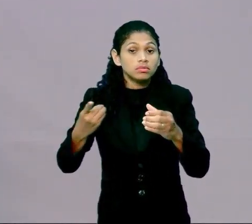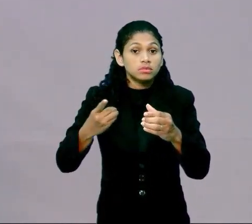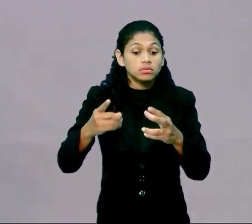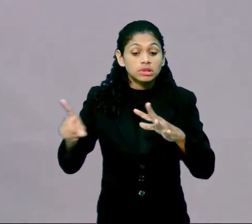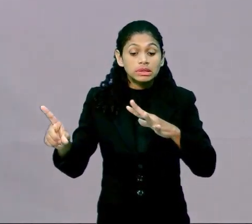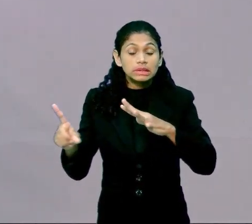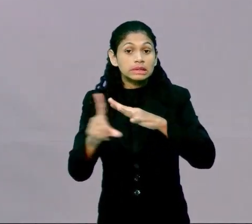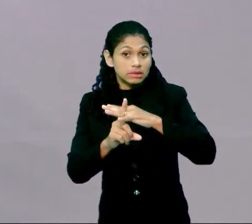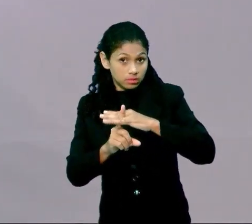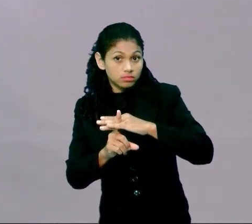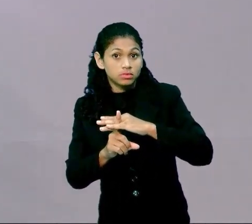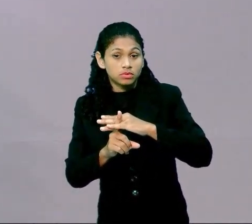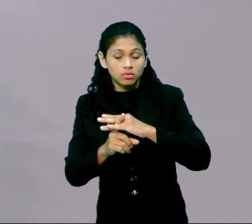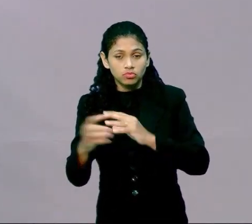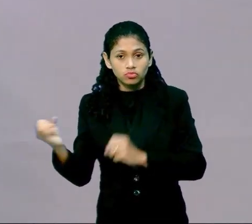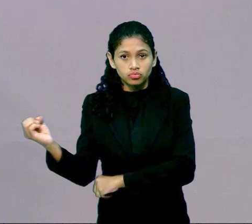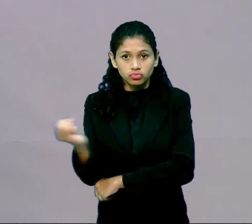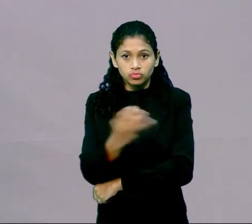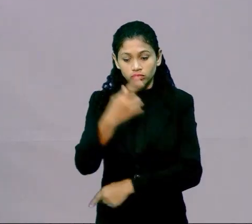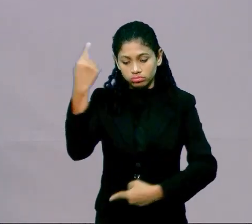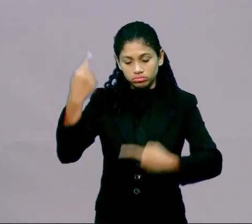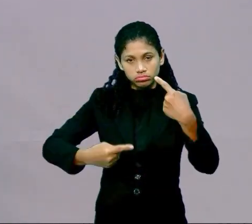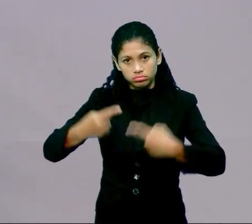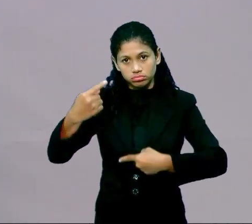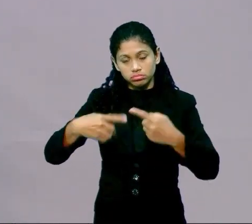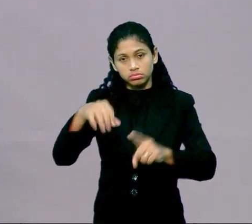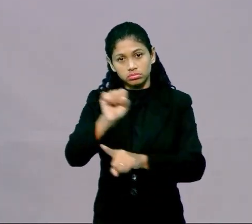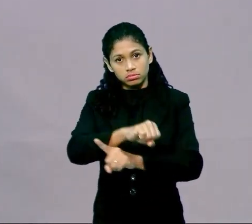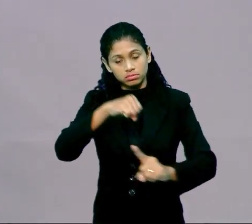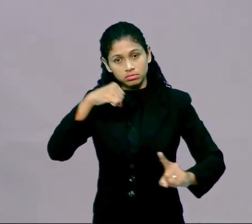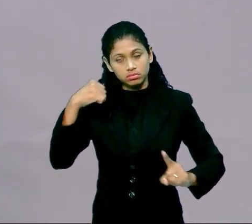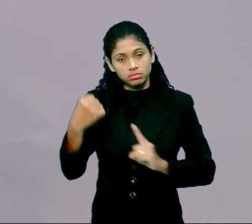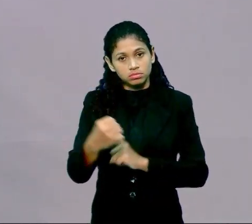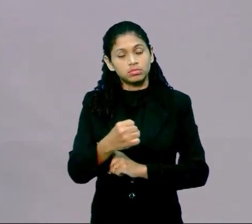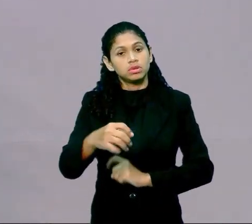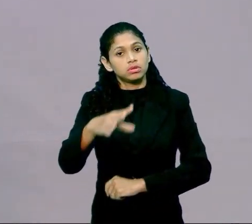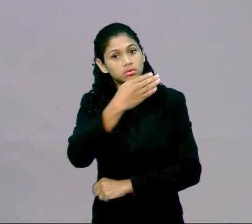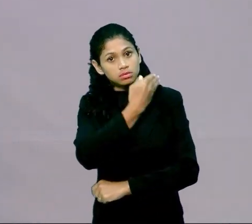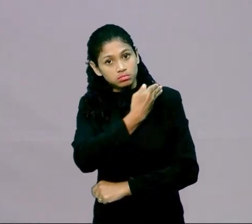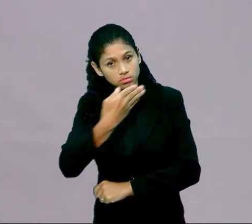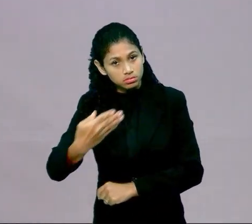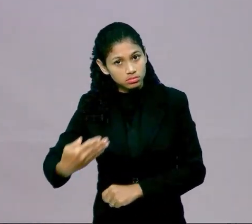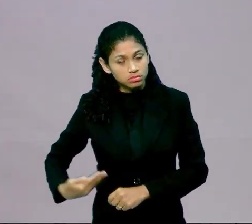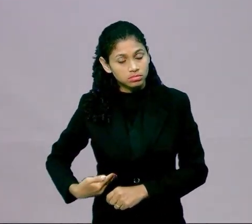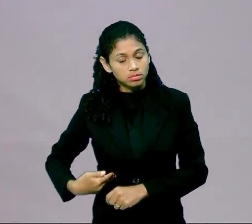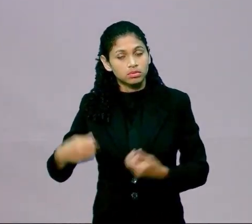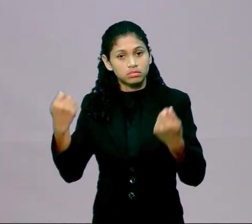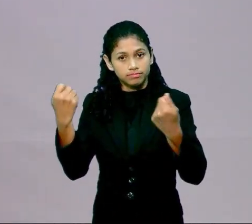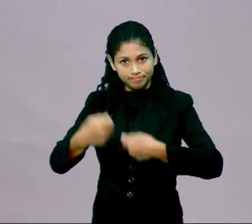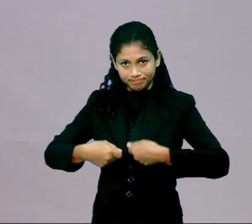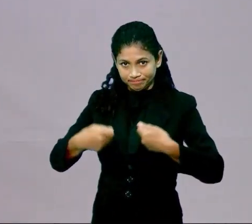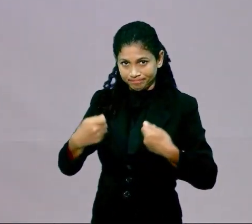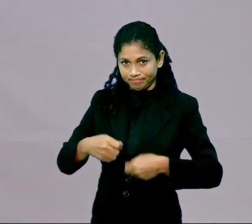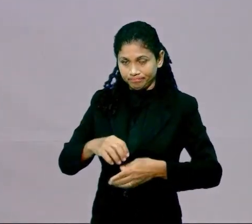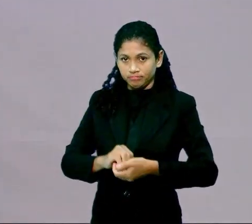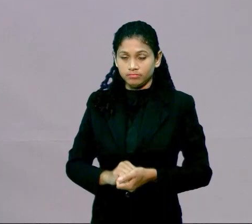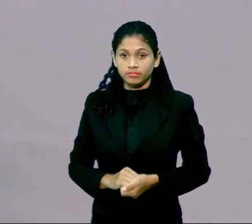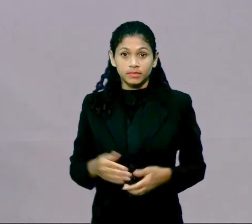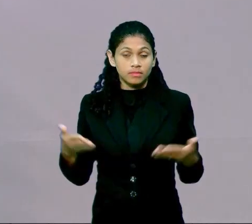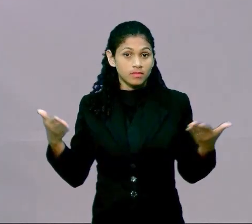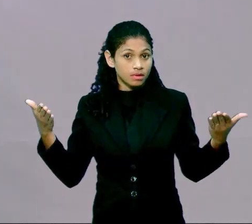e até mesmo para o aperfeiçoamento das políticas públicas quando isso for necessário. Agora nós